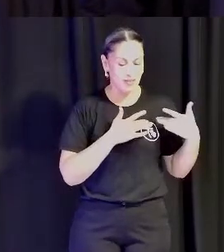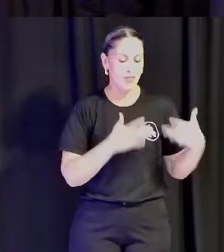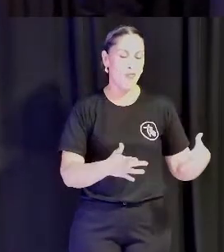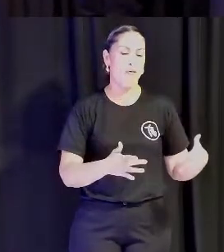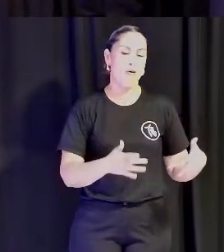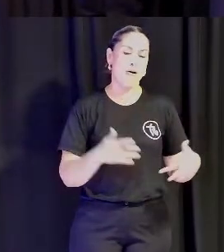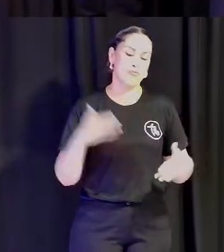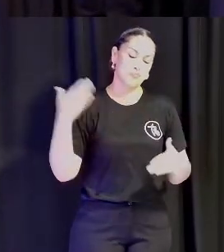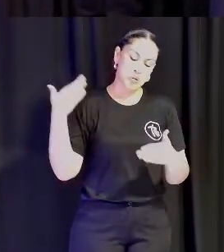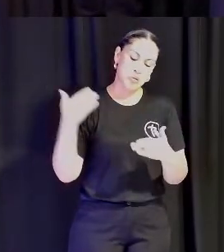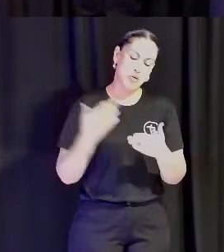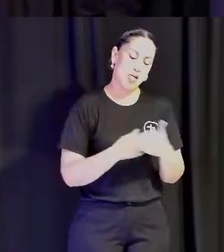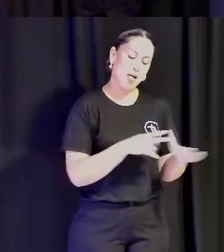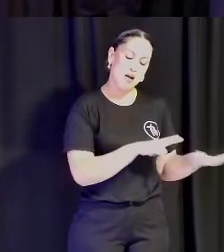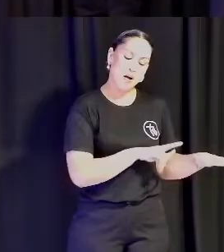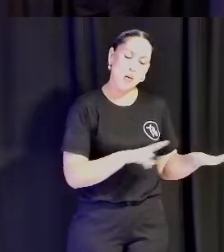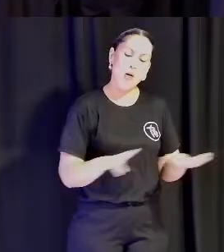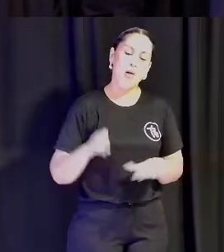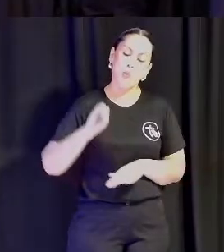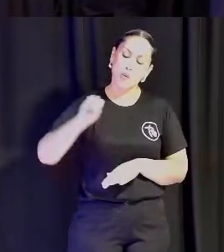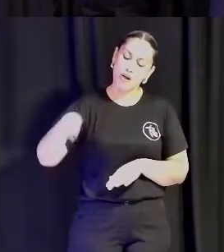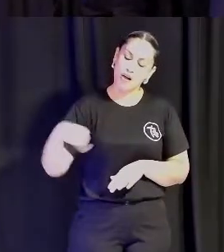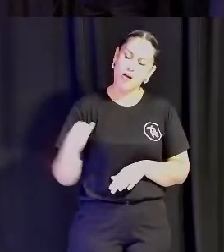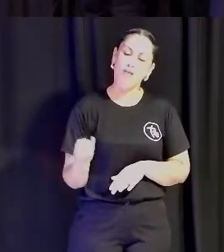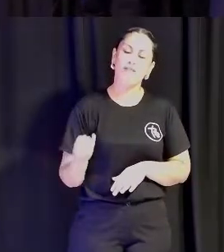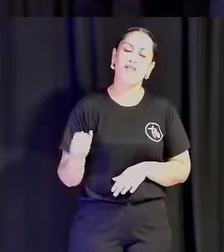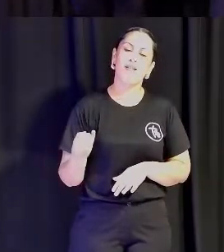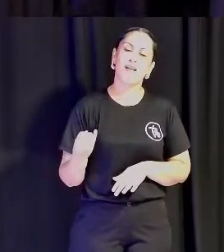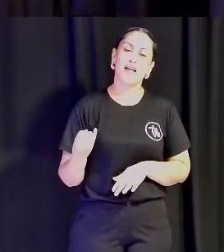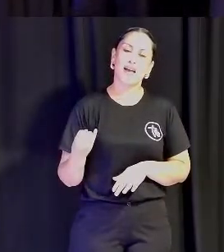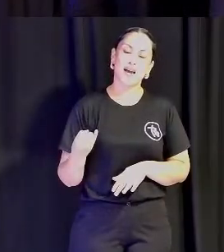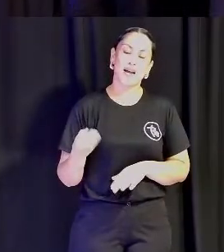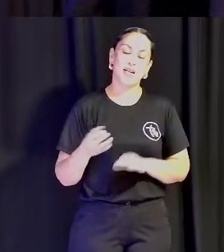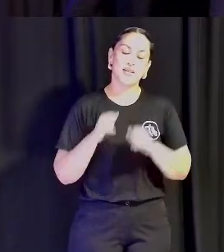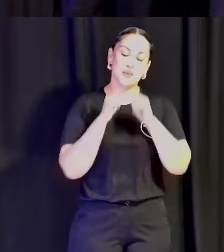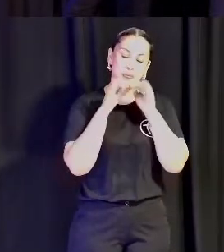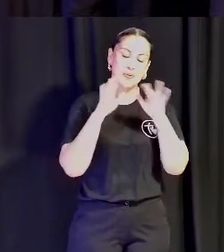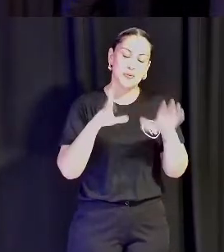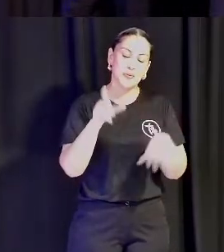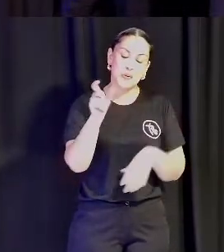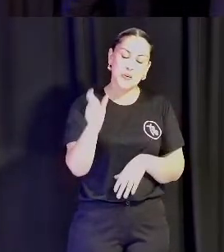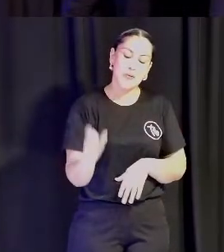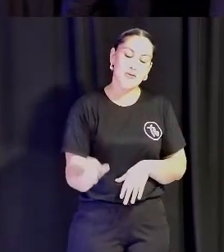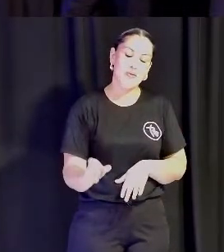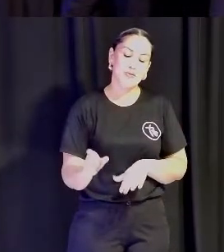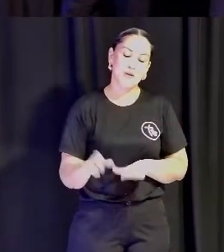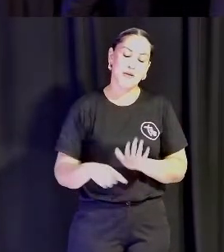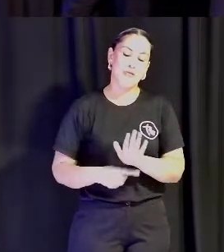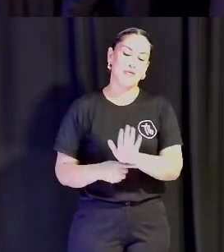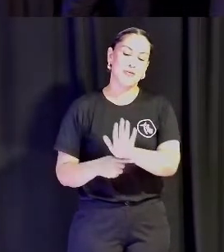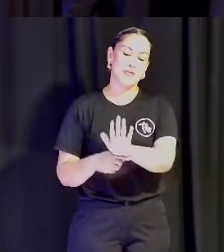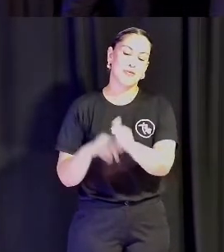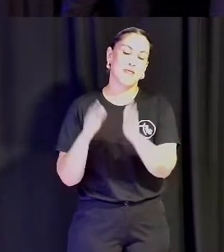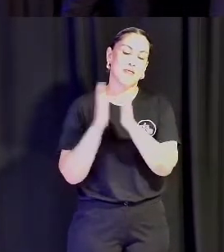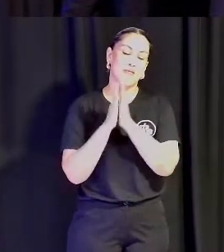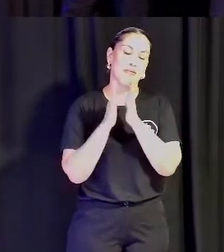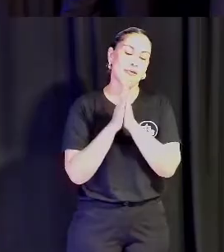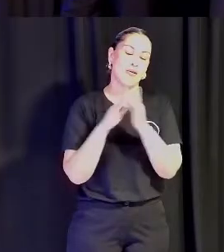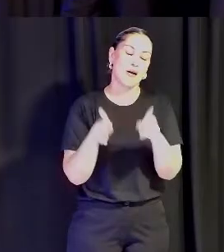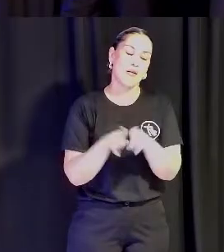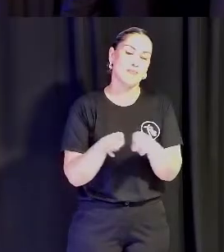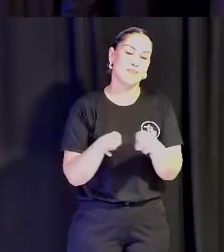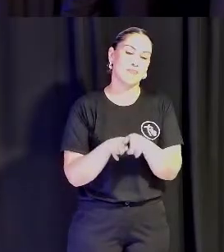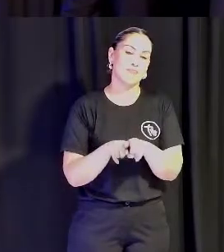ainda, aproveite uma oportunidade de abençoar alguém, de estender as mãos sobre alguém, de orar por uma